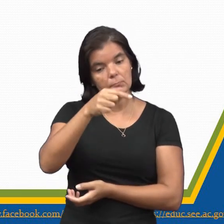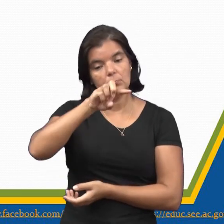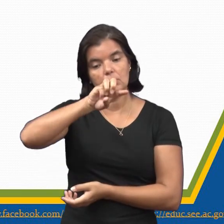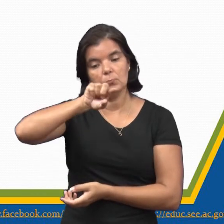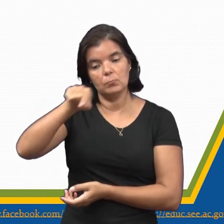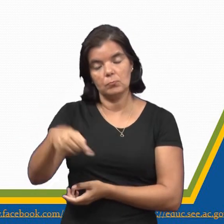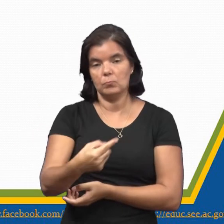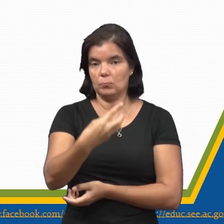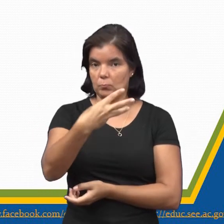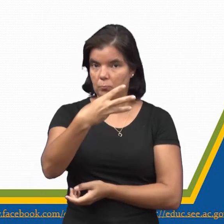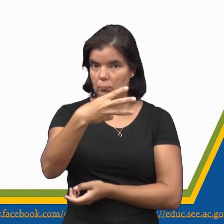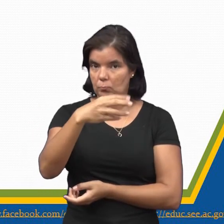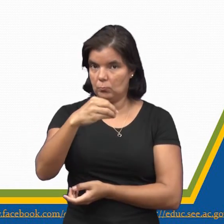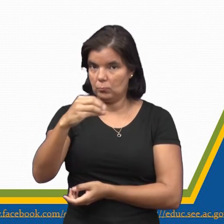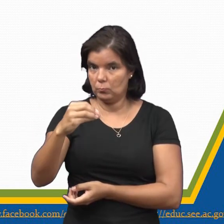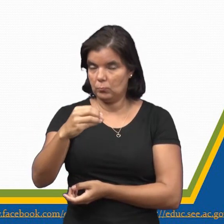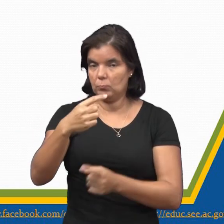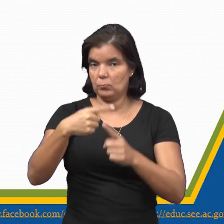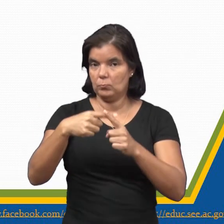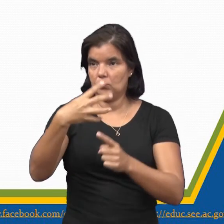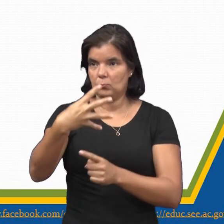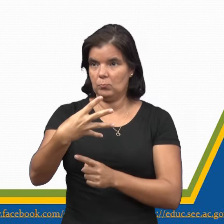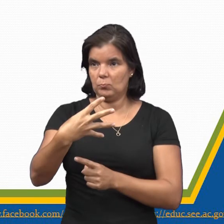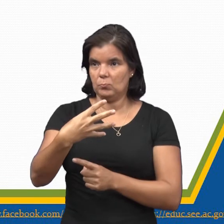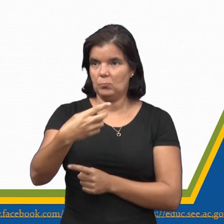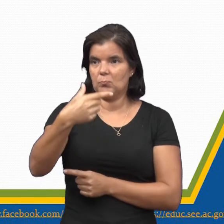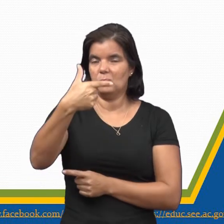7.300 metros quadrados vezes 4 pessoas vai dar